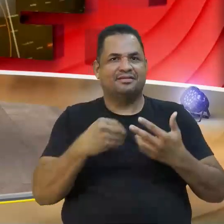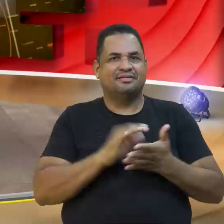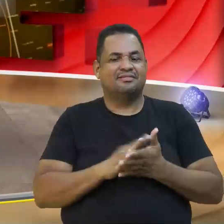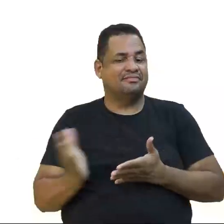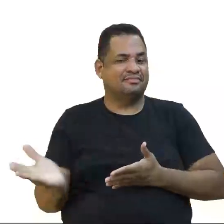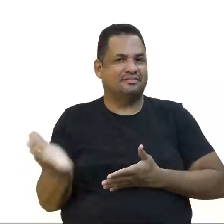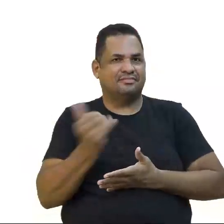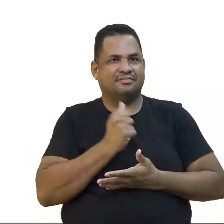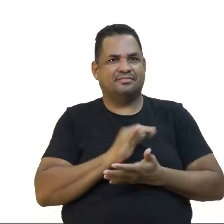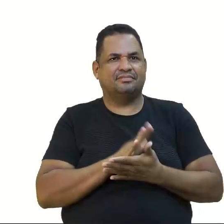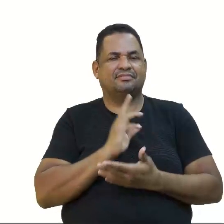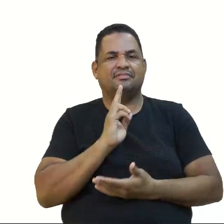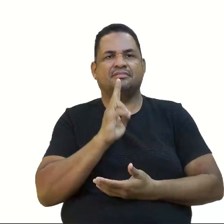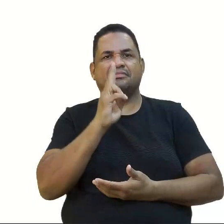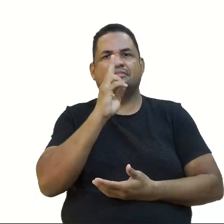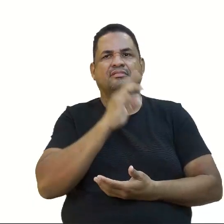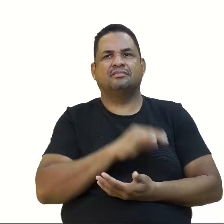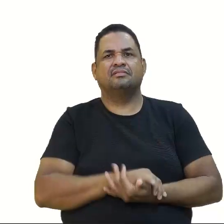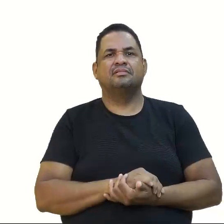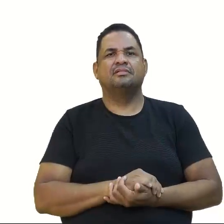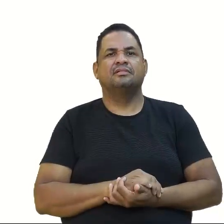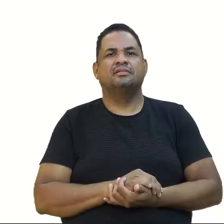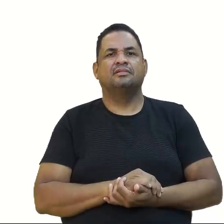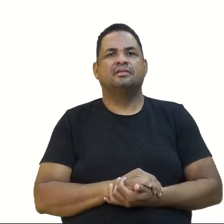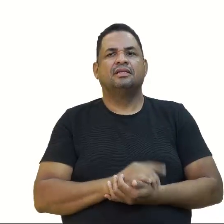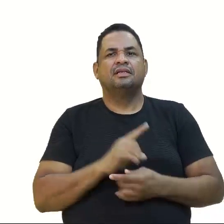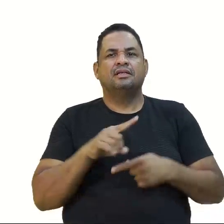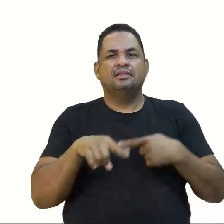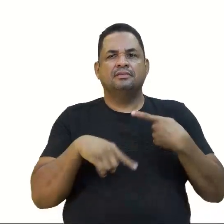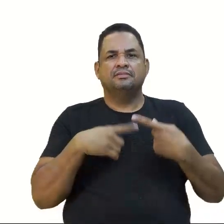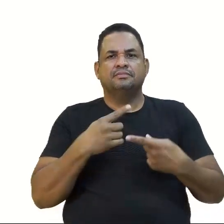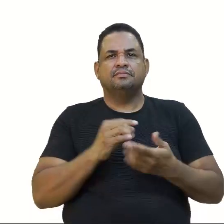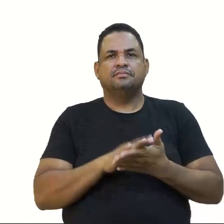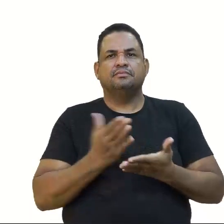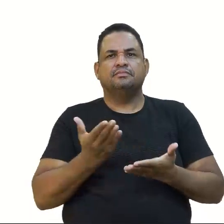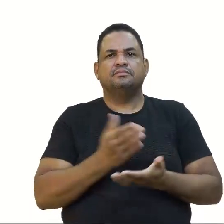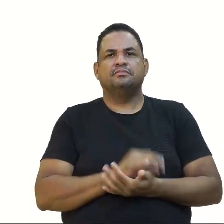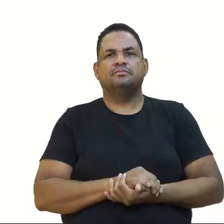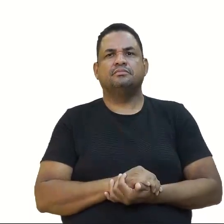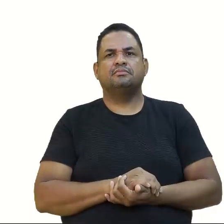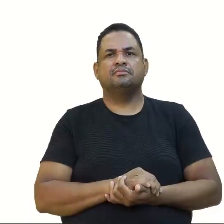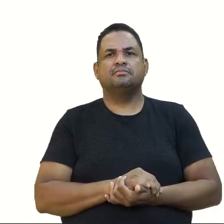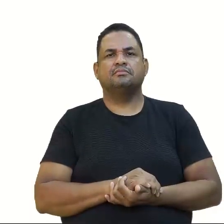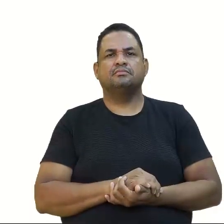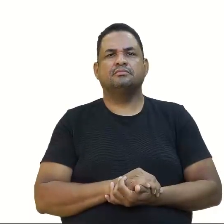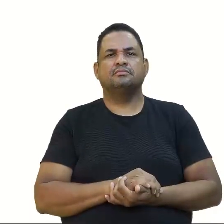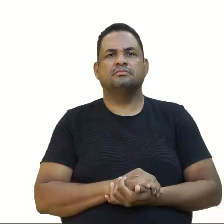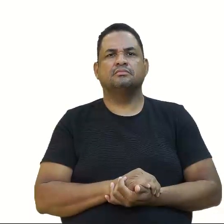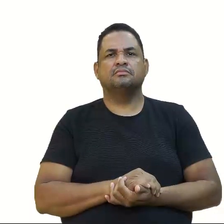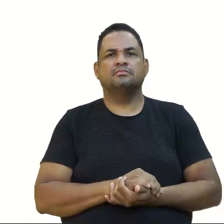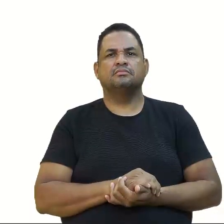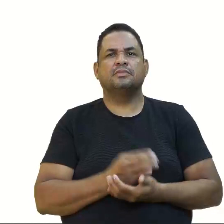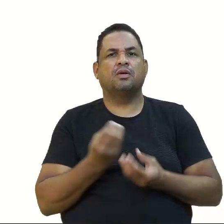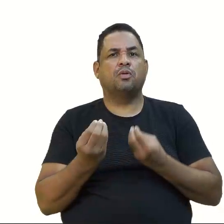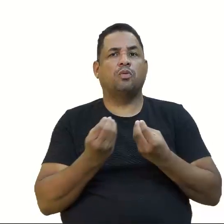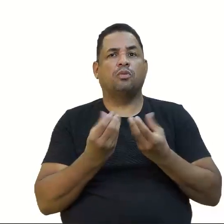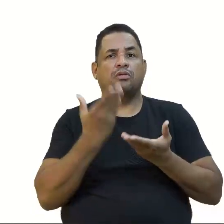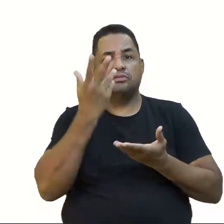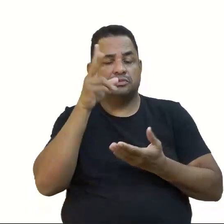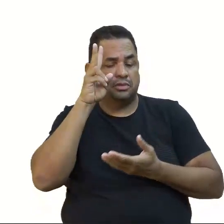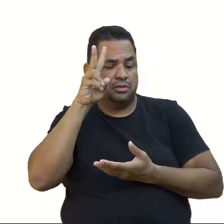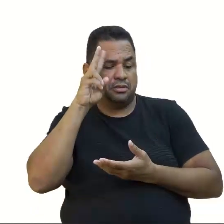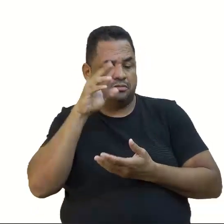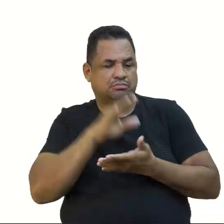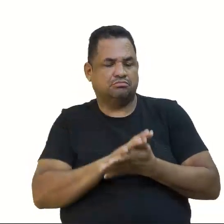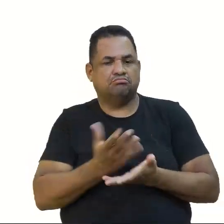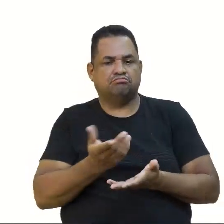então, dando continuidade na nossa aula, depois de tudo isso, agora a gente vê testando o que você lembra do seu